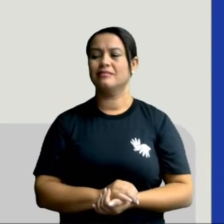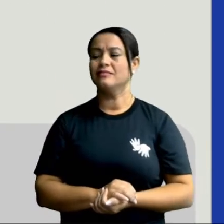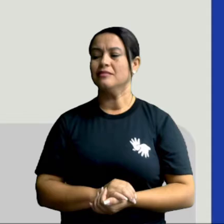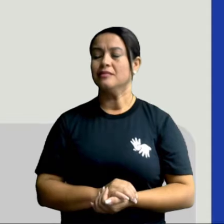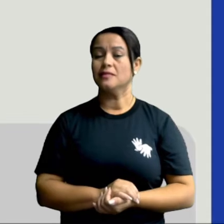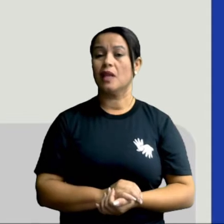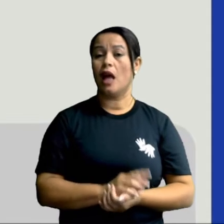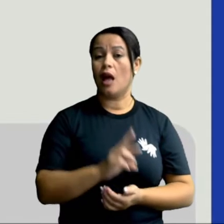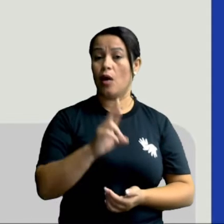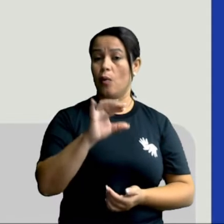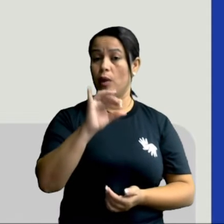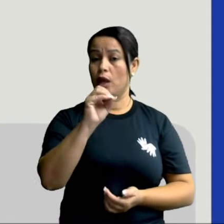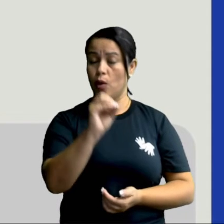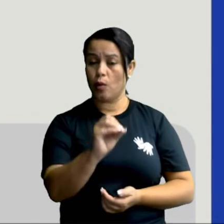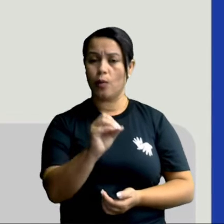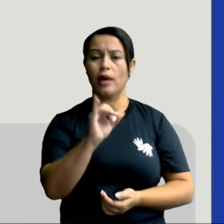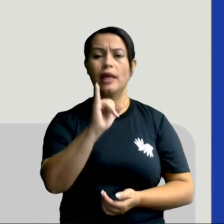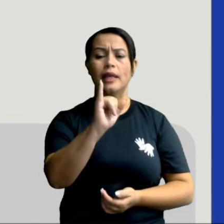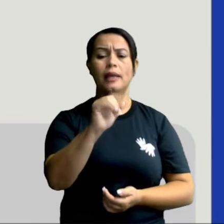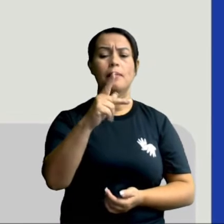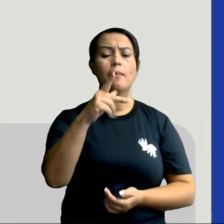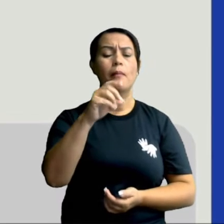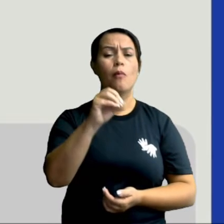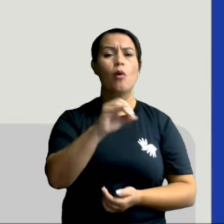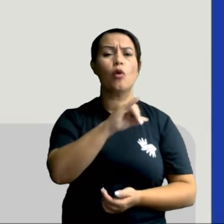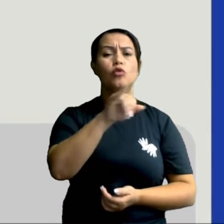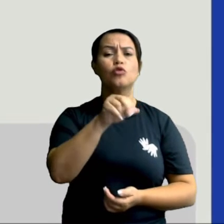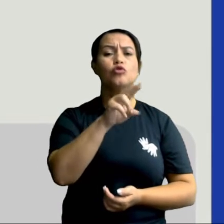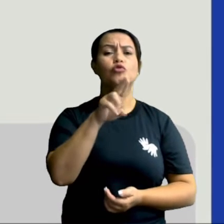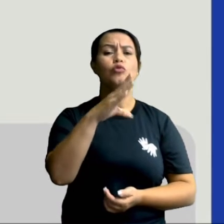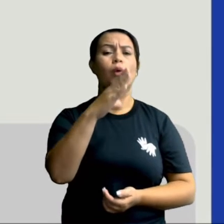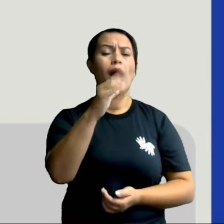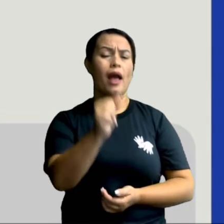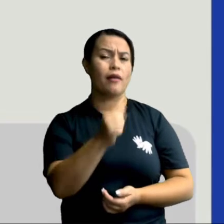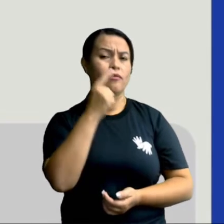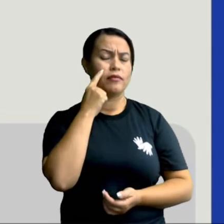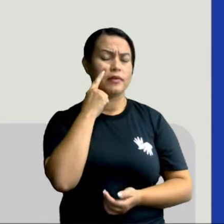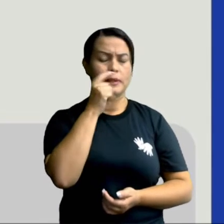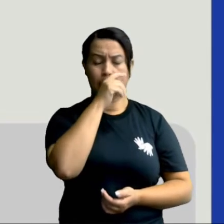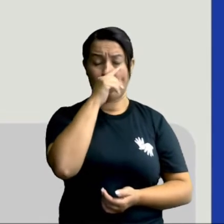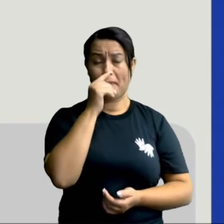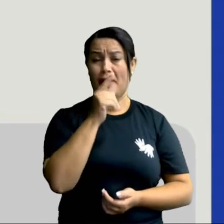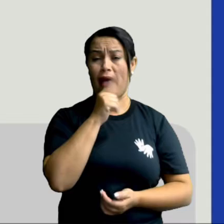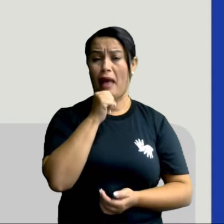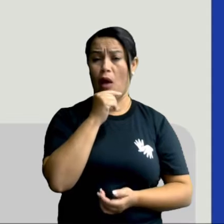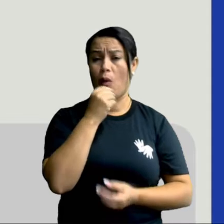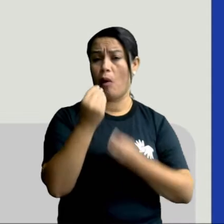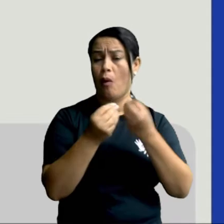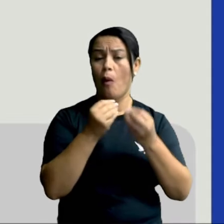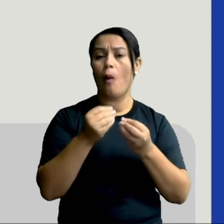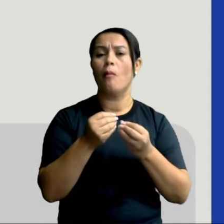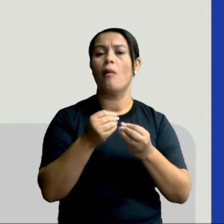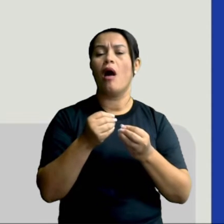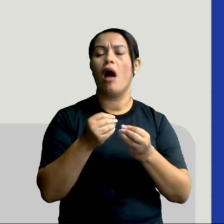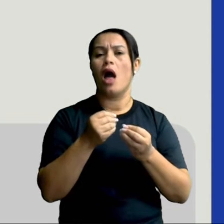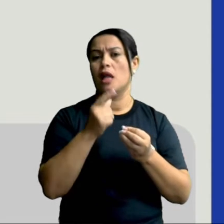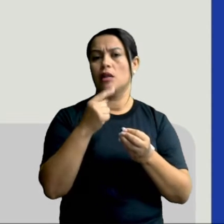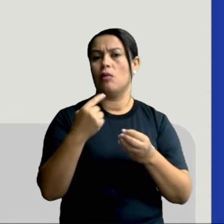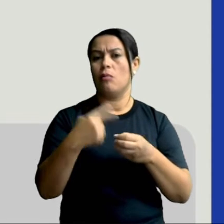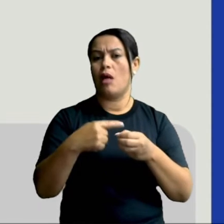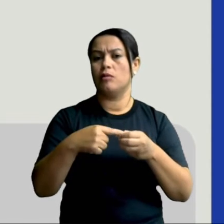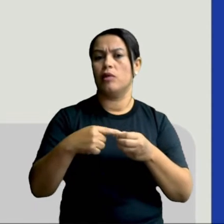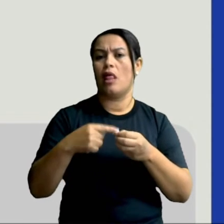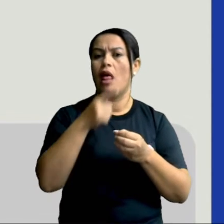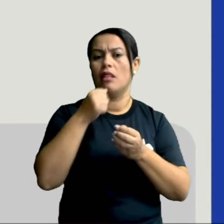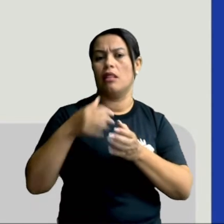O rio Ipojuca, ele não corta o nosso município, né? Ele não passa por dentro do nosso município, mas